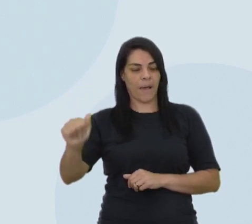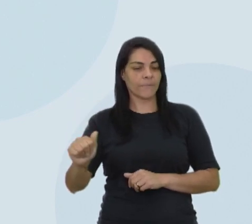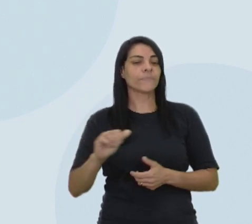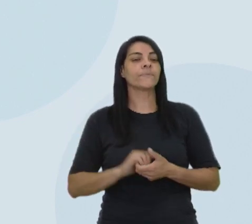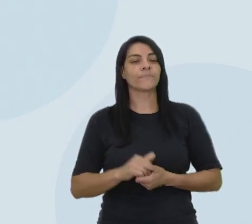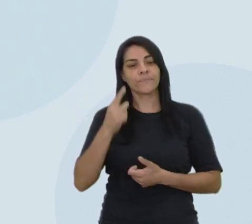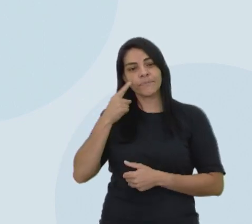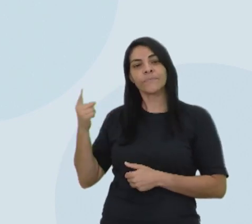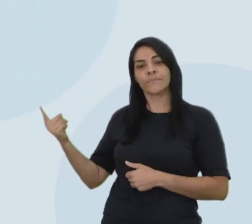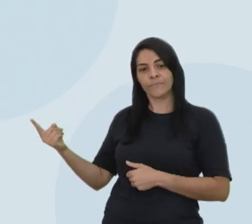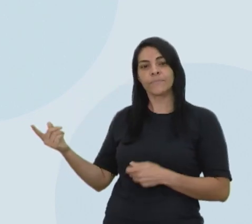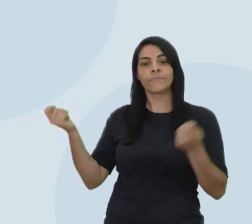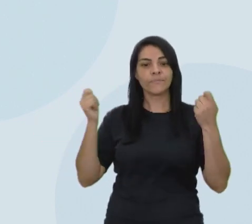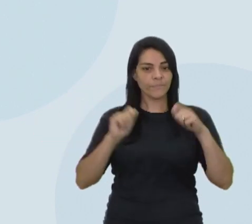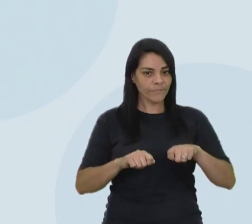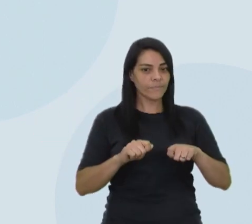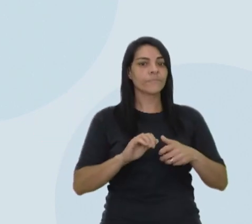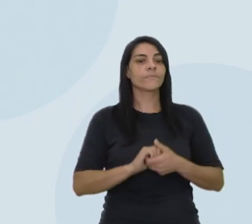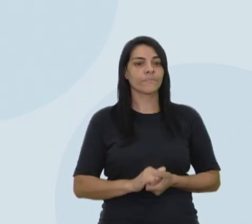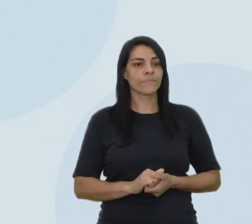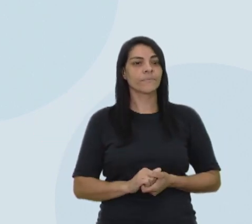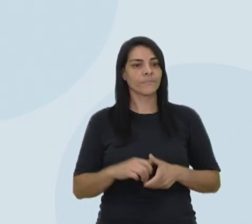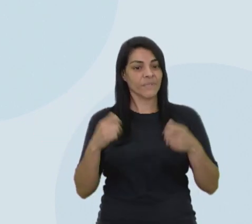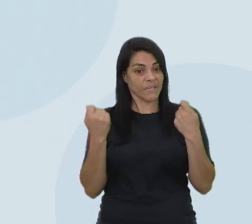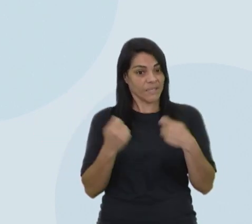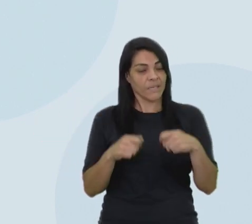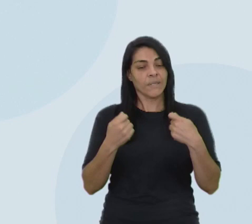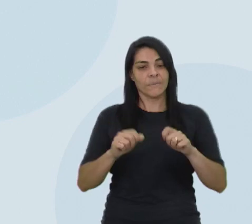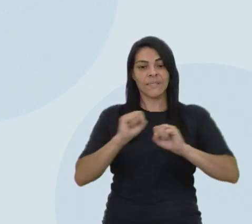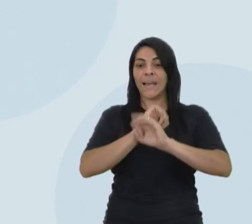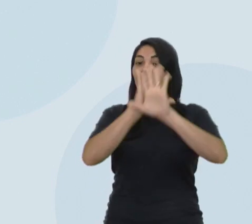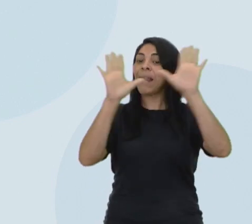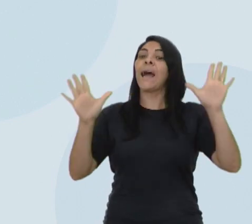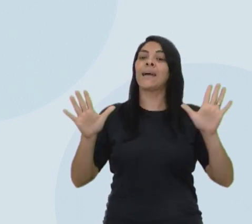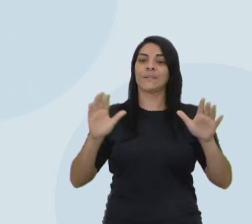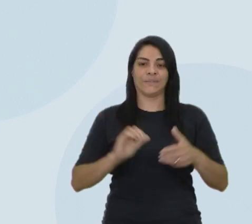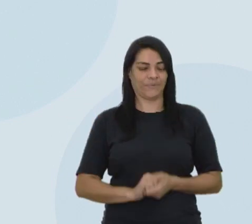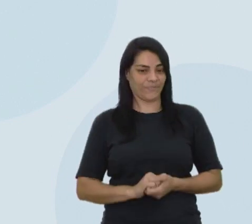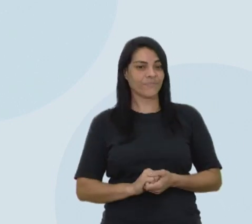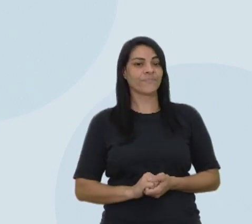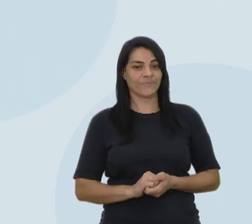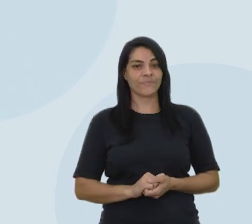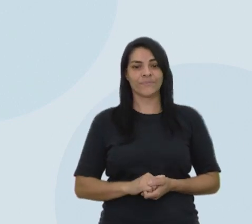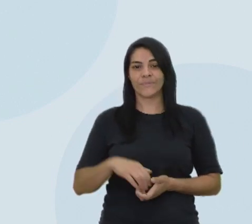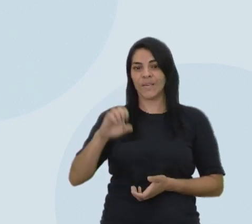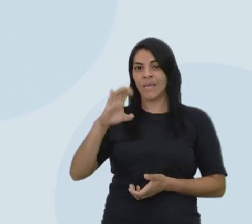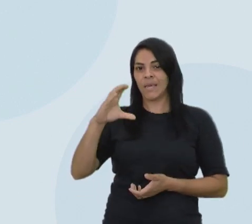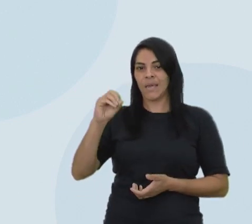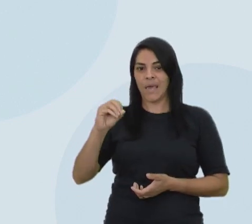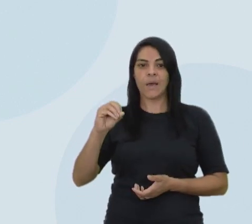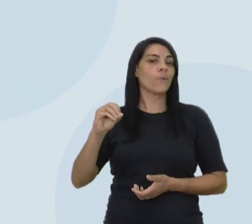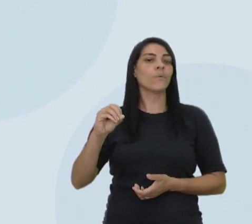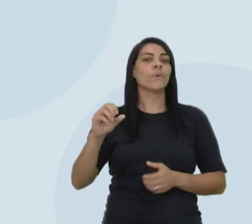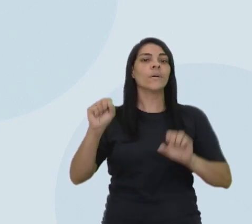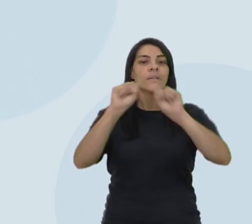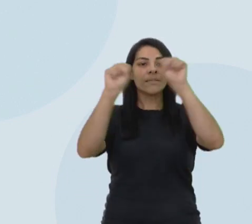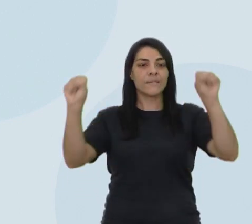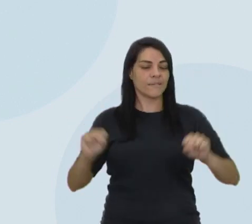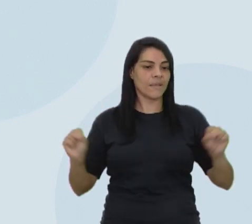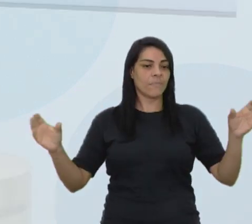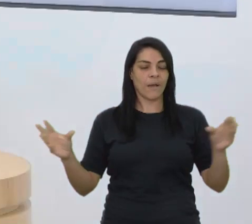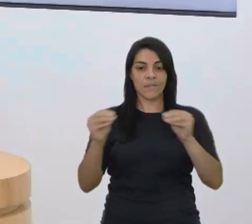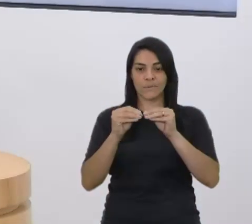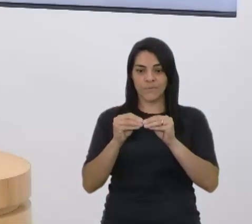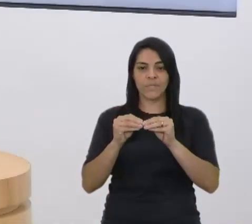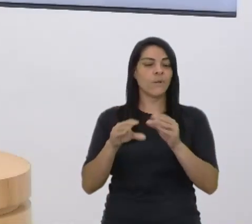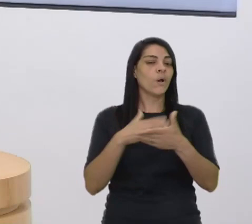serviços ecossistêmicos e ambientais, precisa estar muito clara essa definição. Um ecossistema, de maneira bem resumida, porque, obviamente, a gente não vai